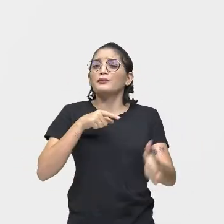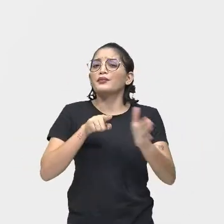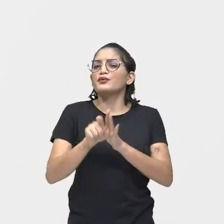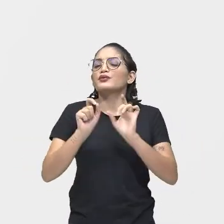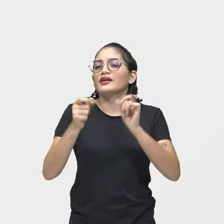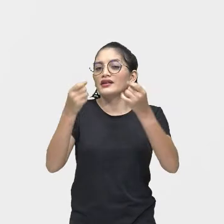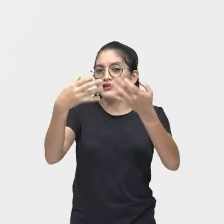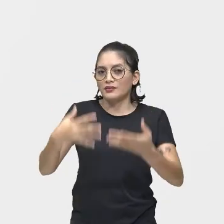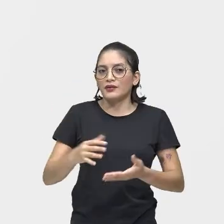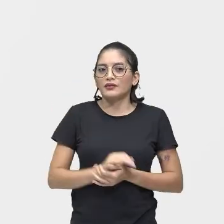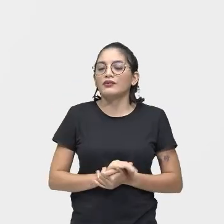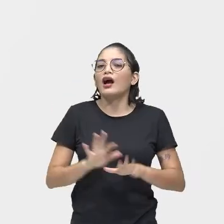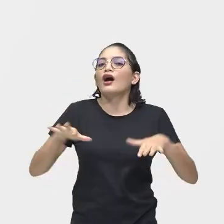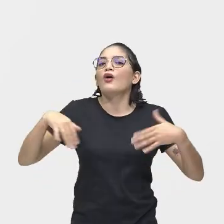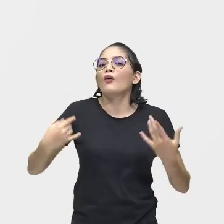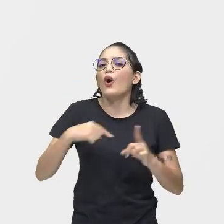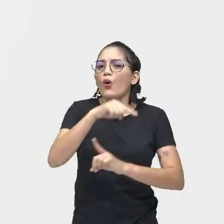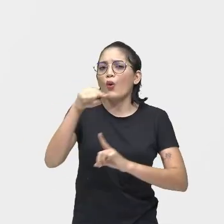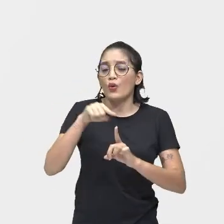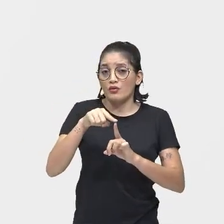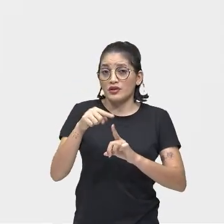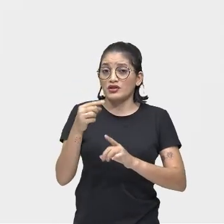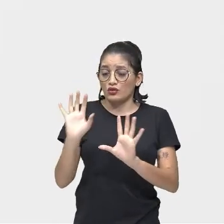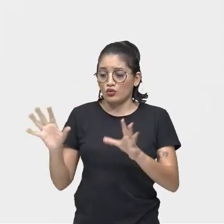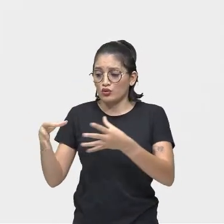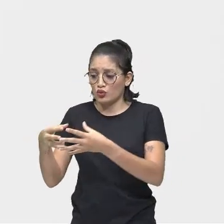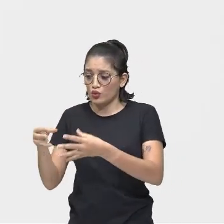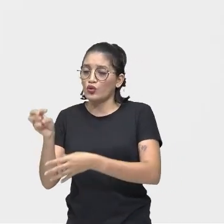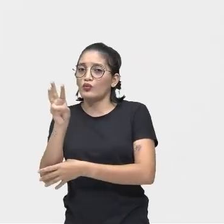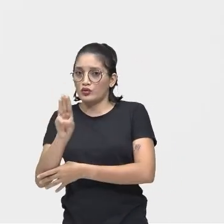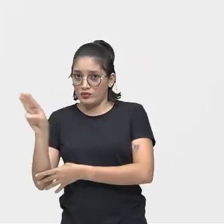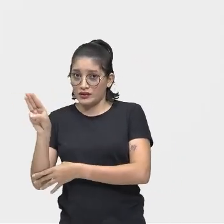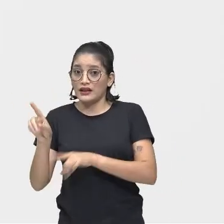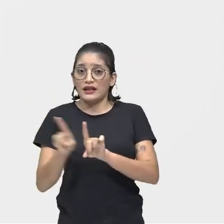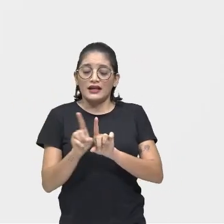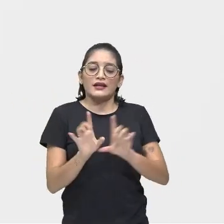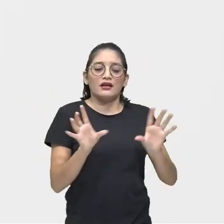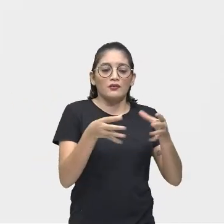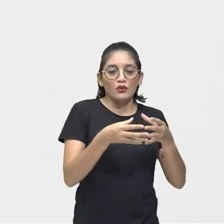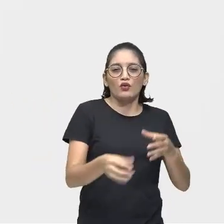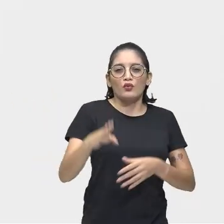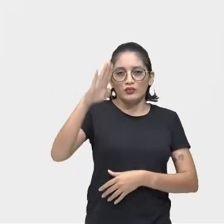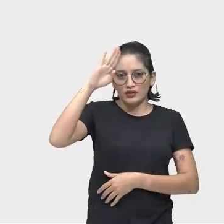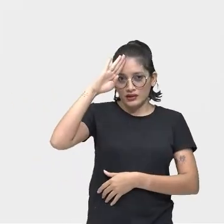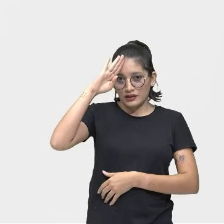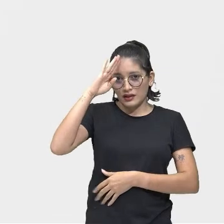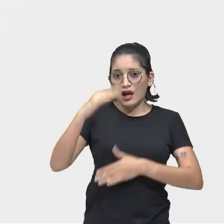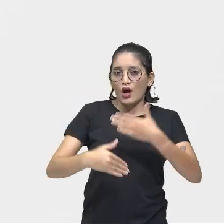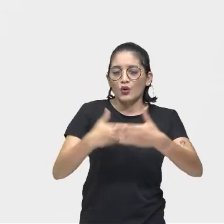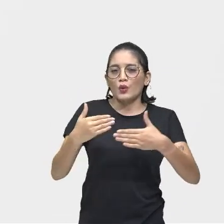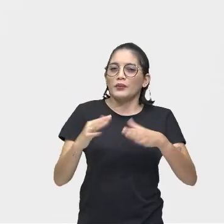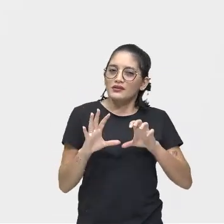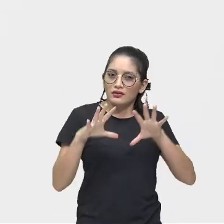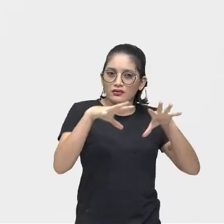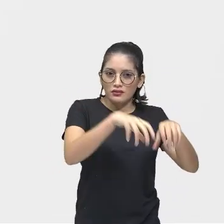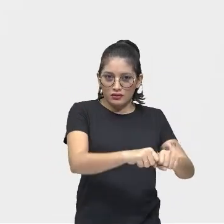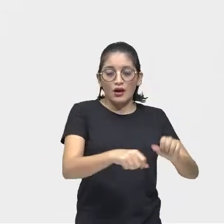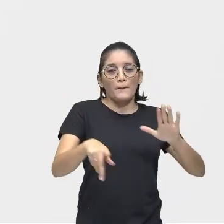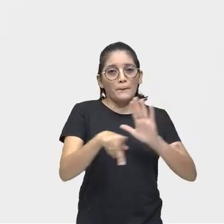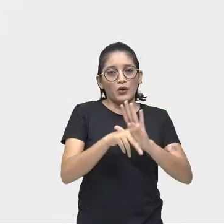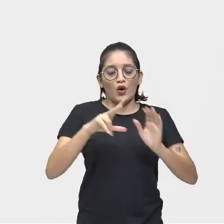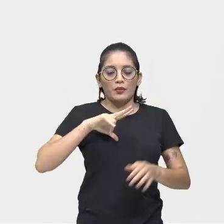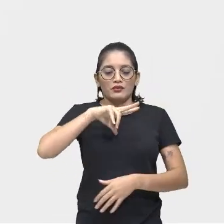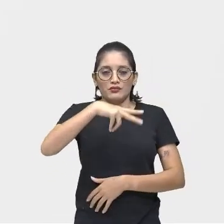seguinte: qual era a função dos bandeirantes e soldados no processo de colonização empreendida por Portugal